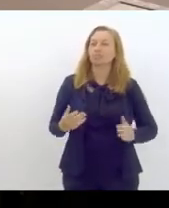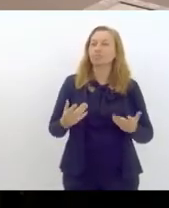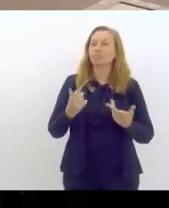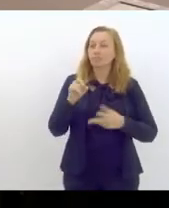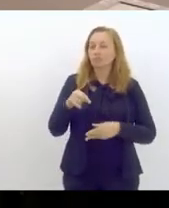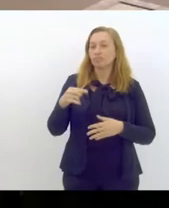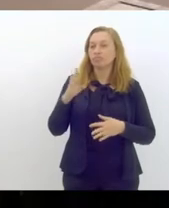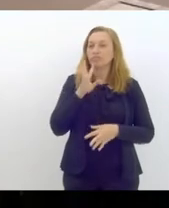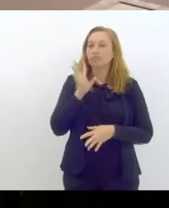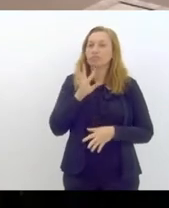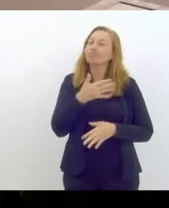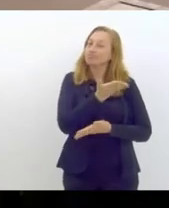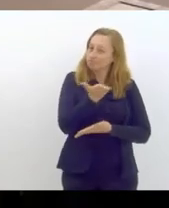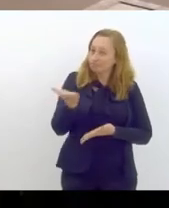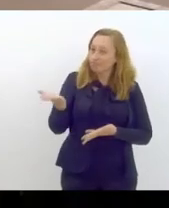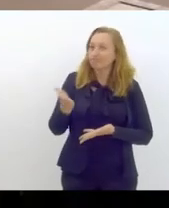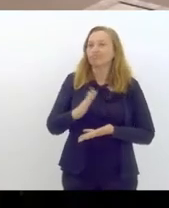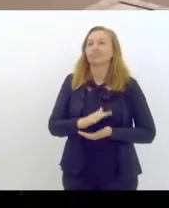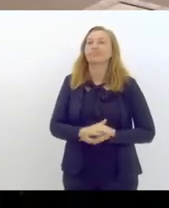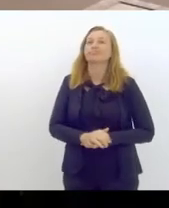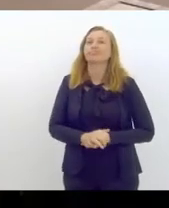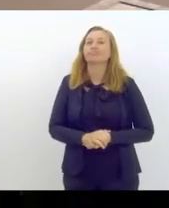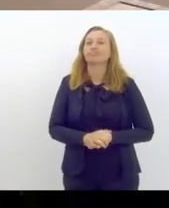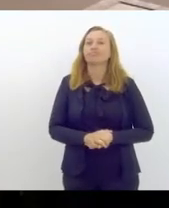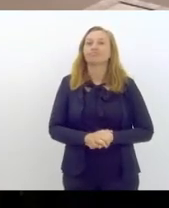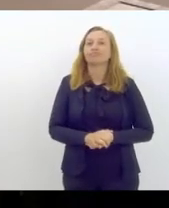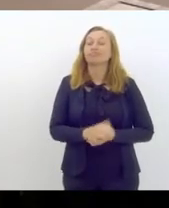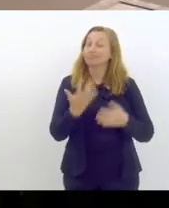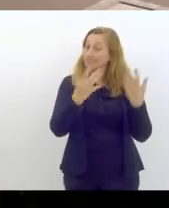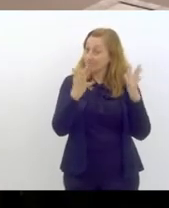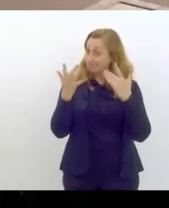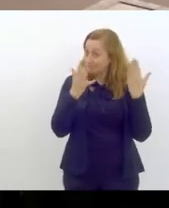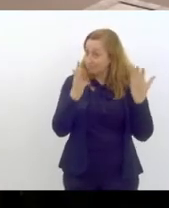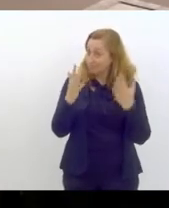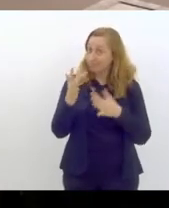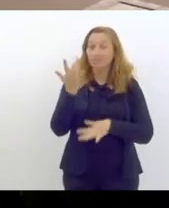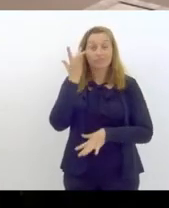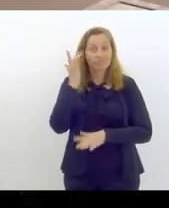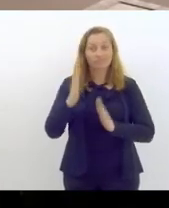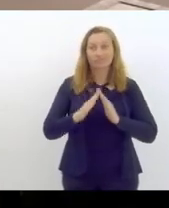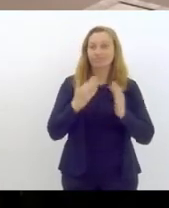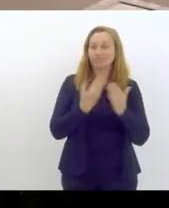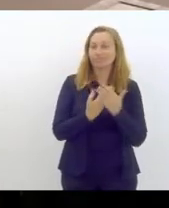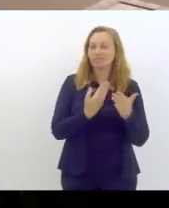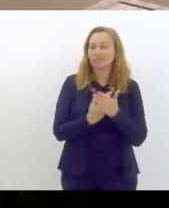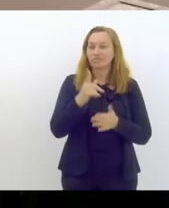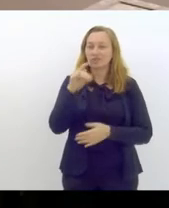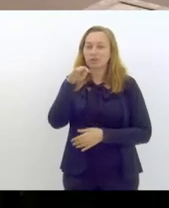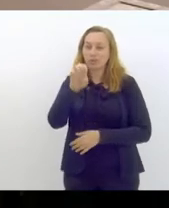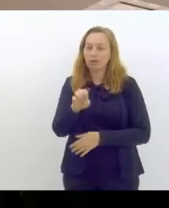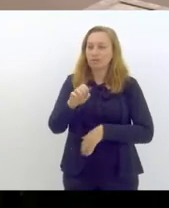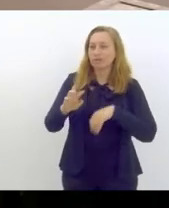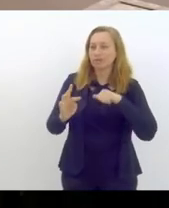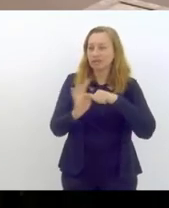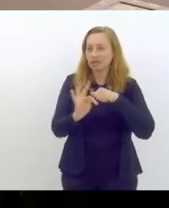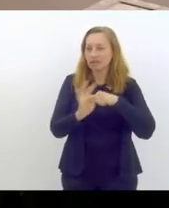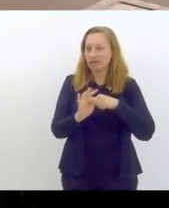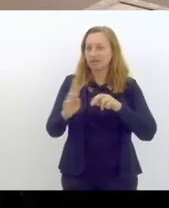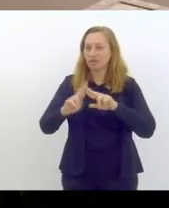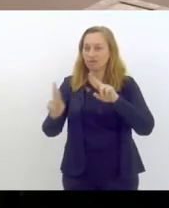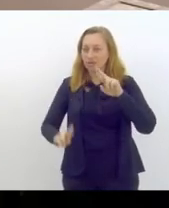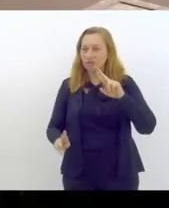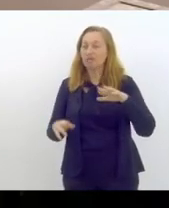Então, vocês estão aí de parabéns, eu acho que a Escola Politécnica da UFRJ